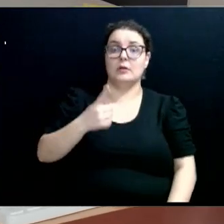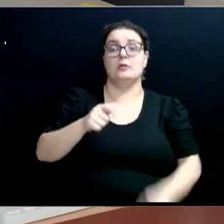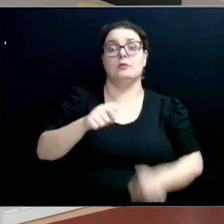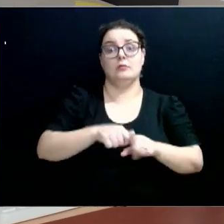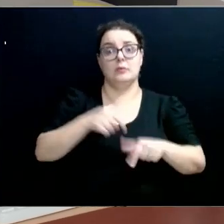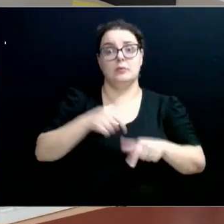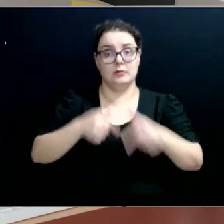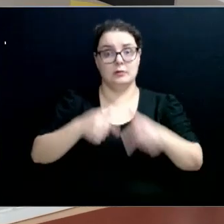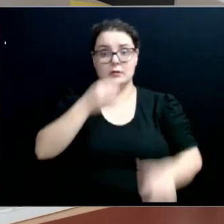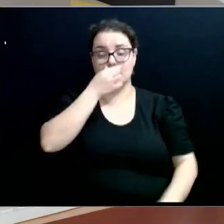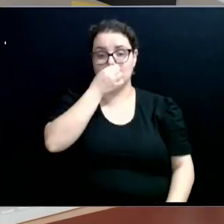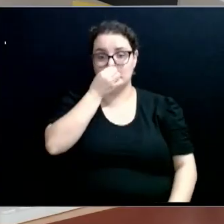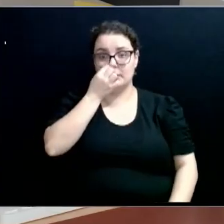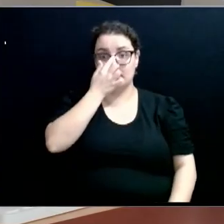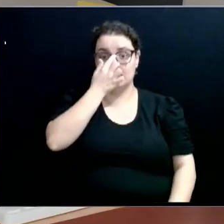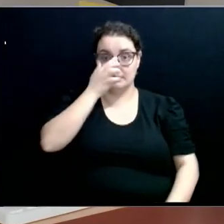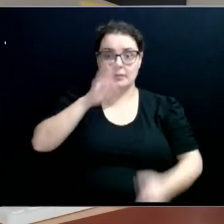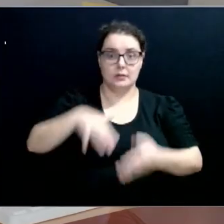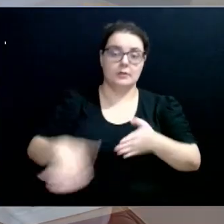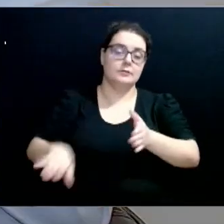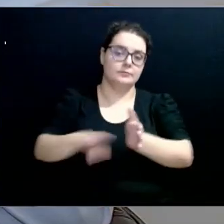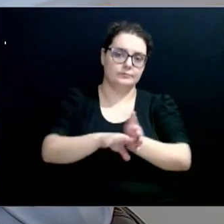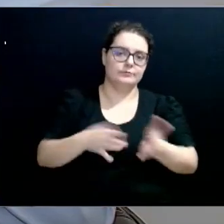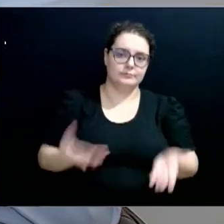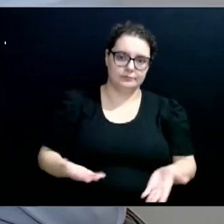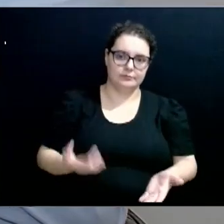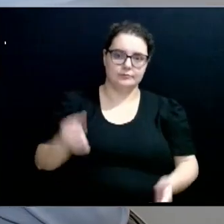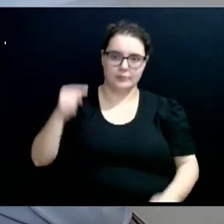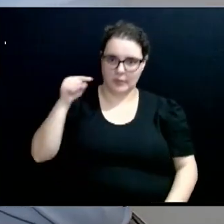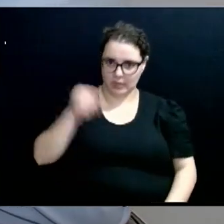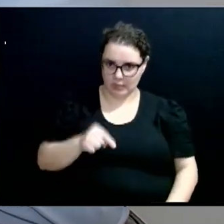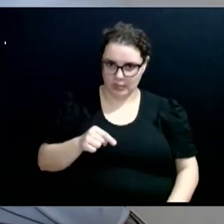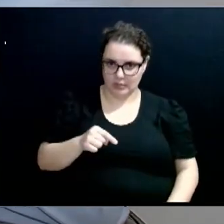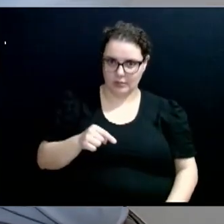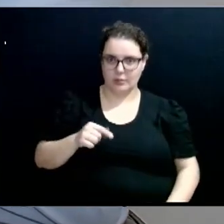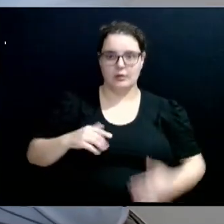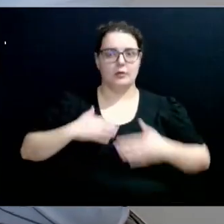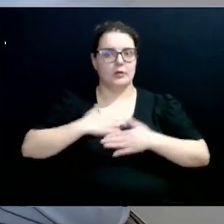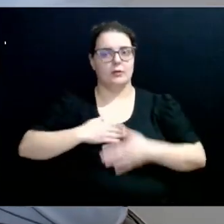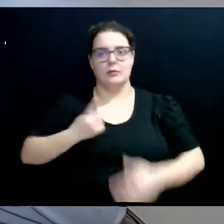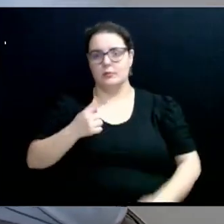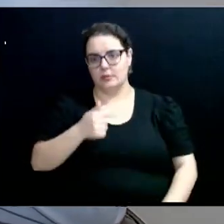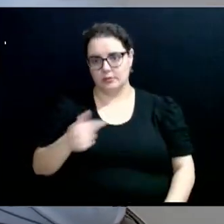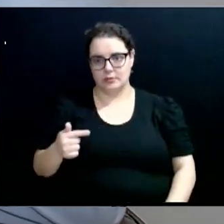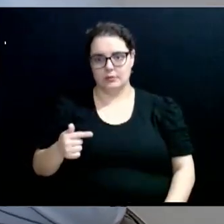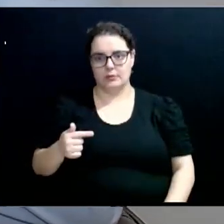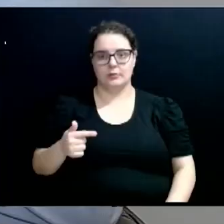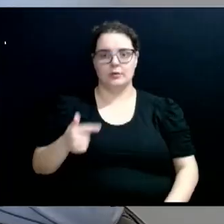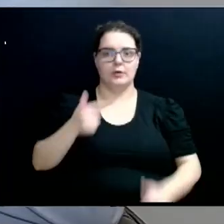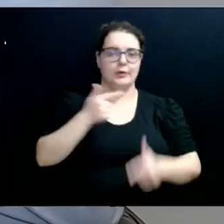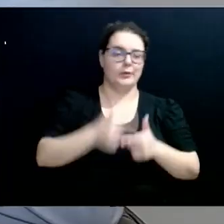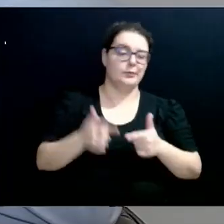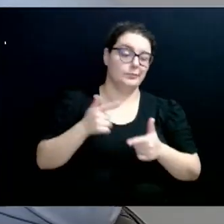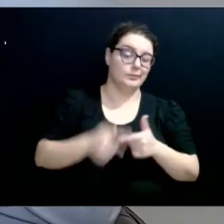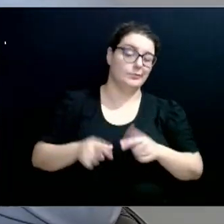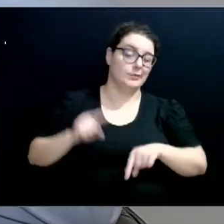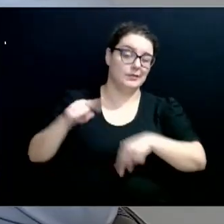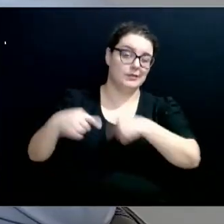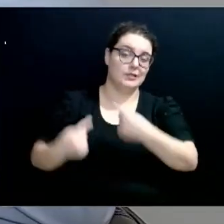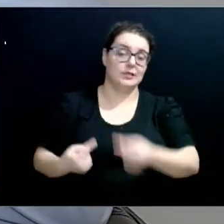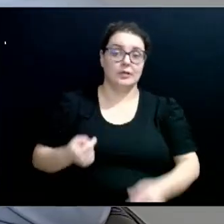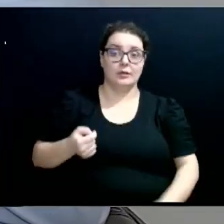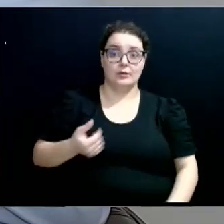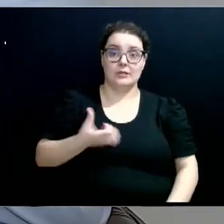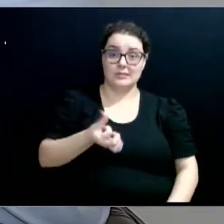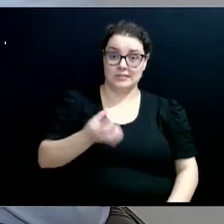tem mais um mês para trabalhar e as contas continuam chegando. E aí aquilo que foi um prazer de uma semana se torna uma dor de cabeça